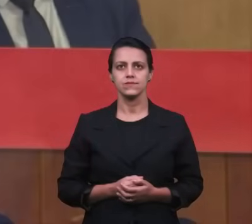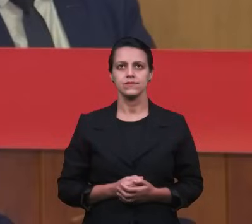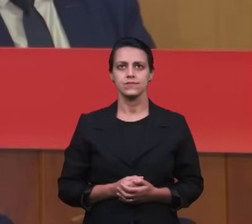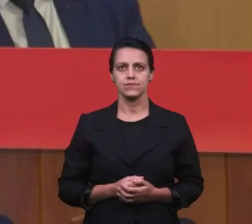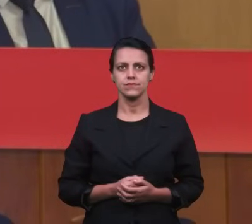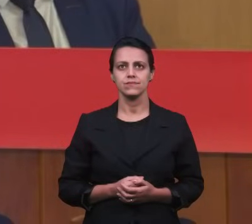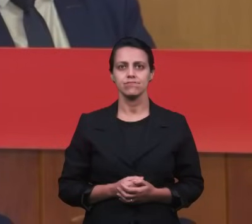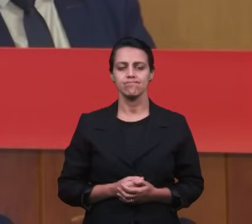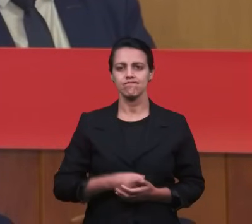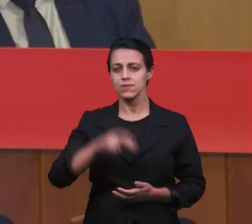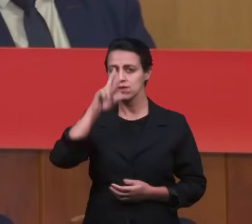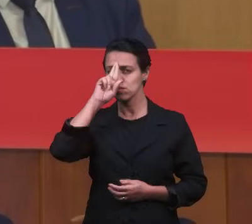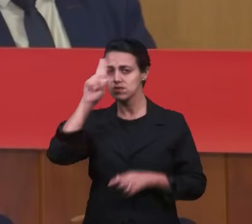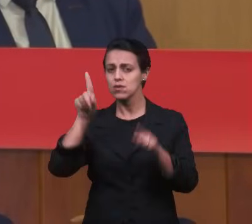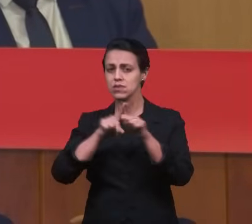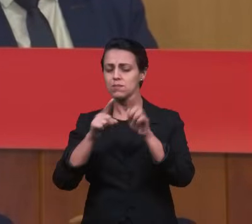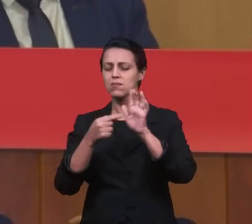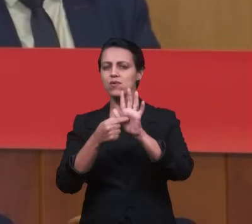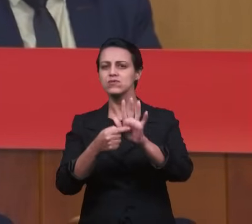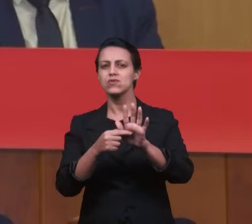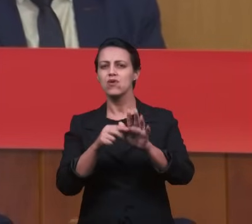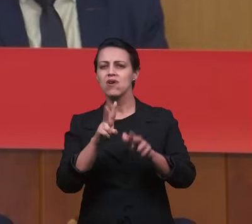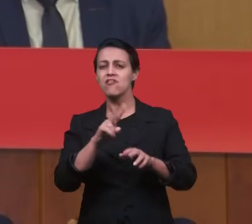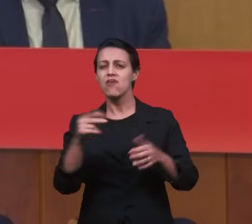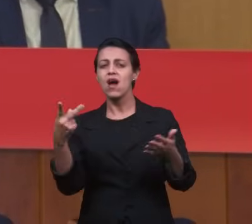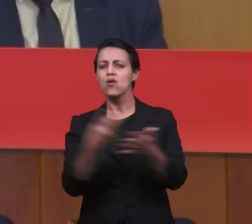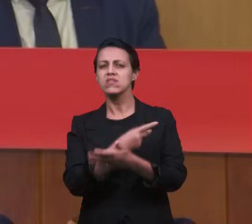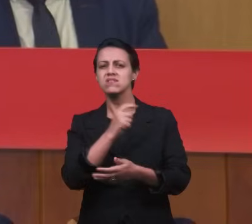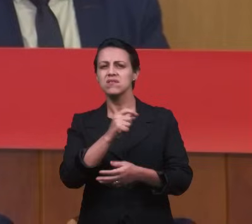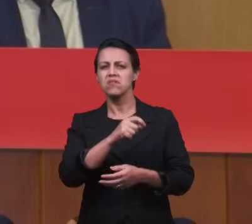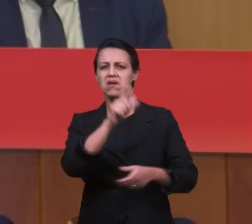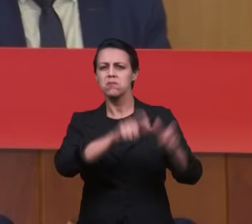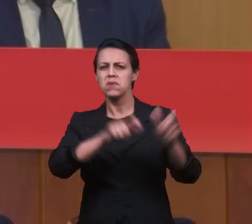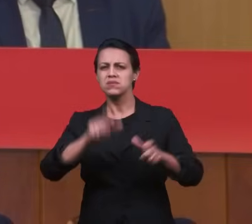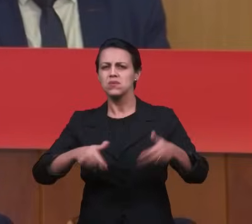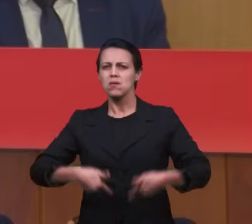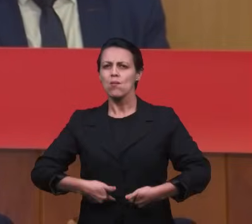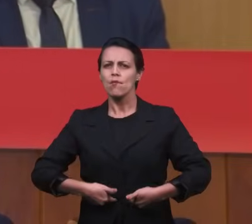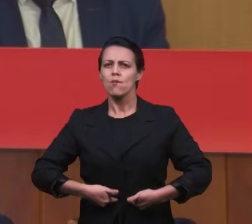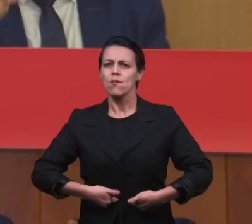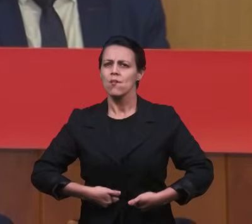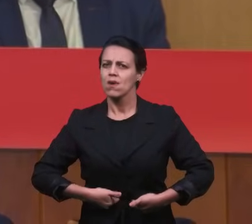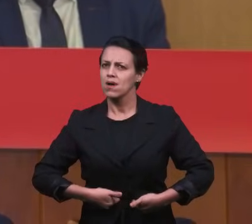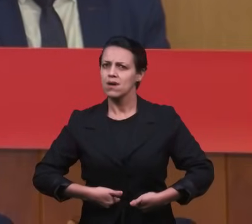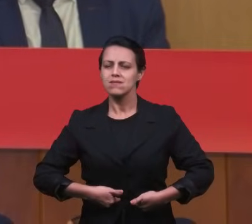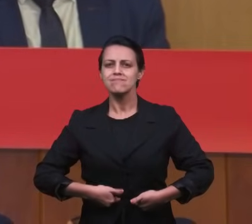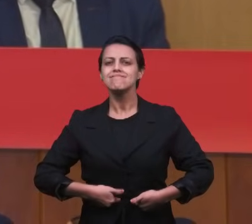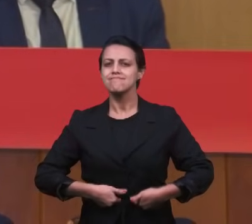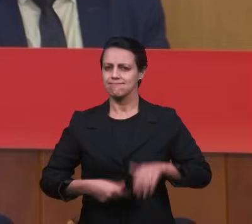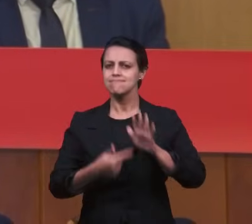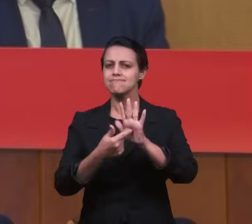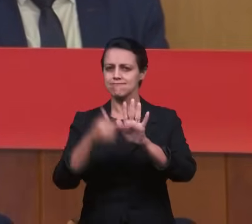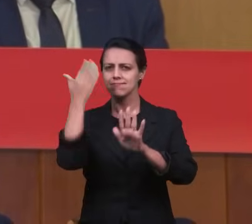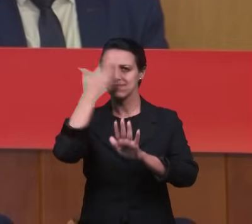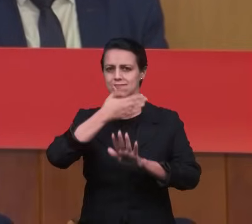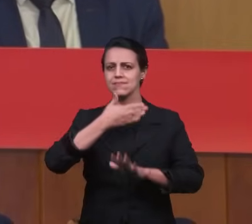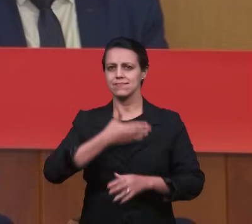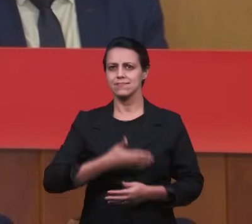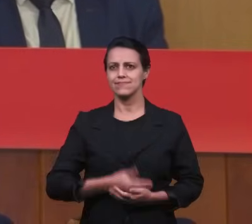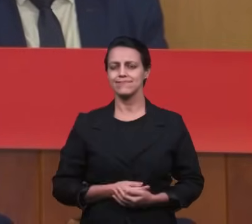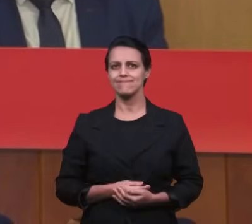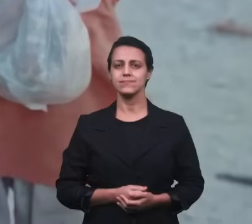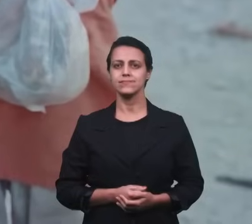O Senhor também disse: haverá fomes. Não temos nada a comentar, né? As imagens falam por si só.